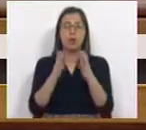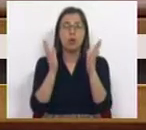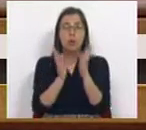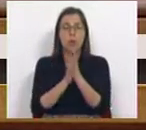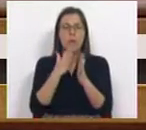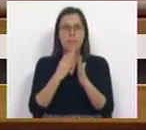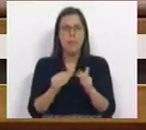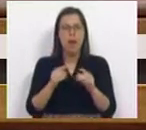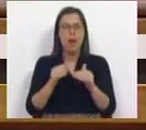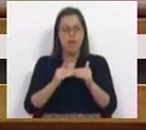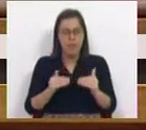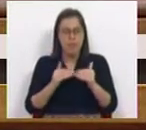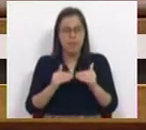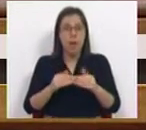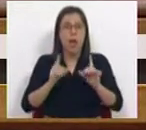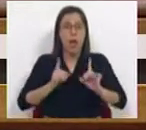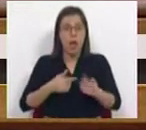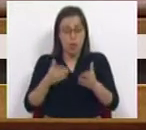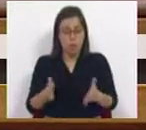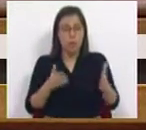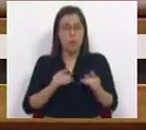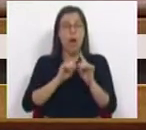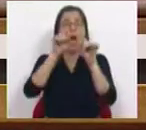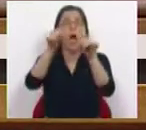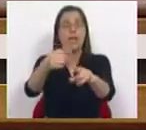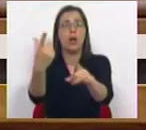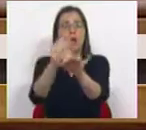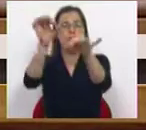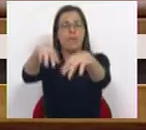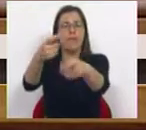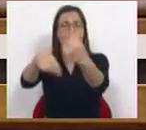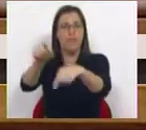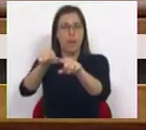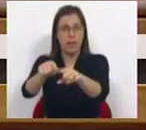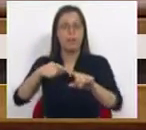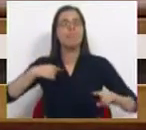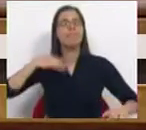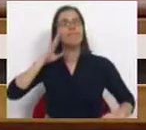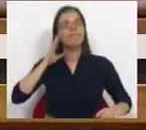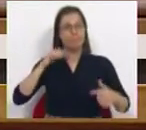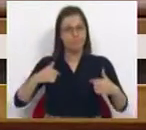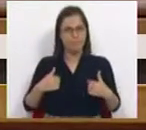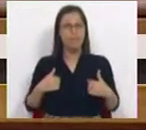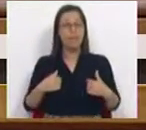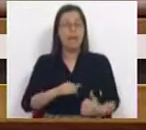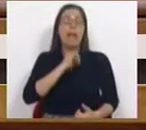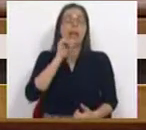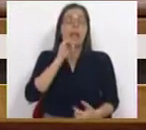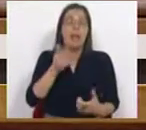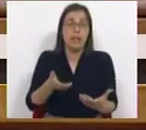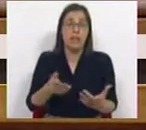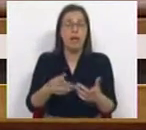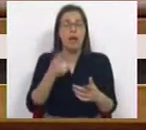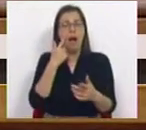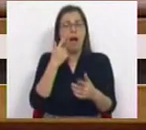todas as etapas dos alimentos, desde a sua produção até ao consumo final. E sabemos ainda que a tendência para